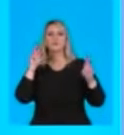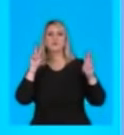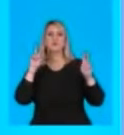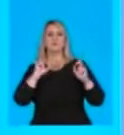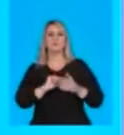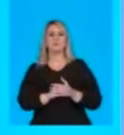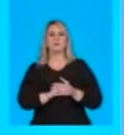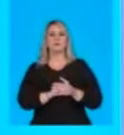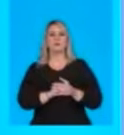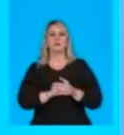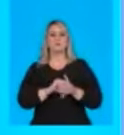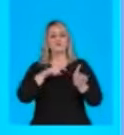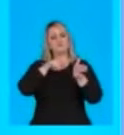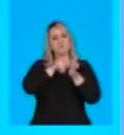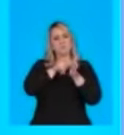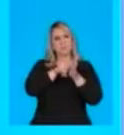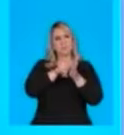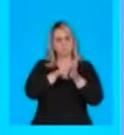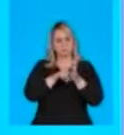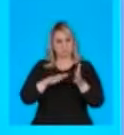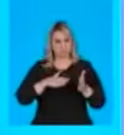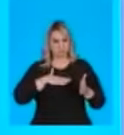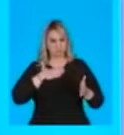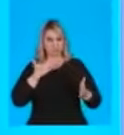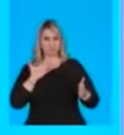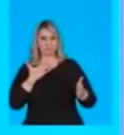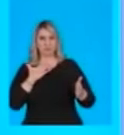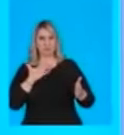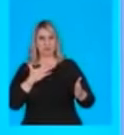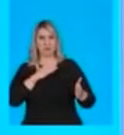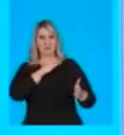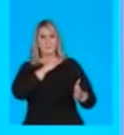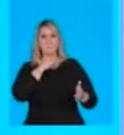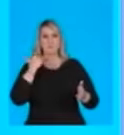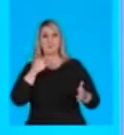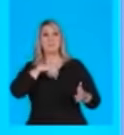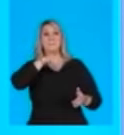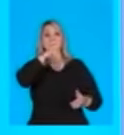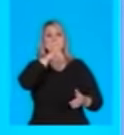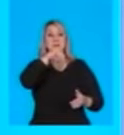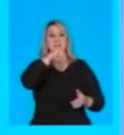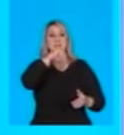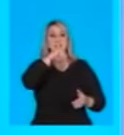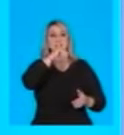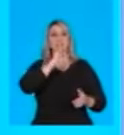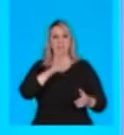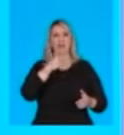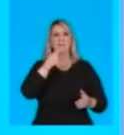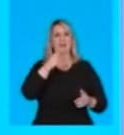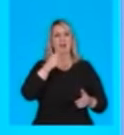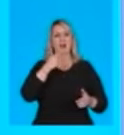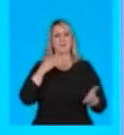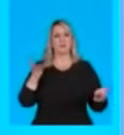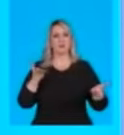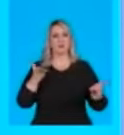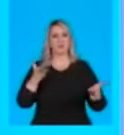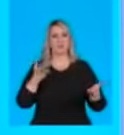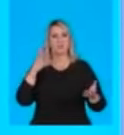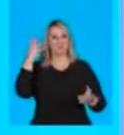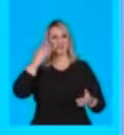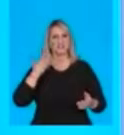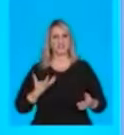Pou que me assustou da mortalidade materna já citada aqui inclusive também pela